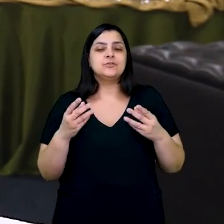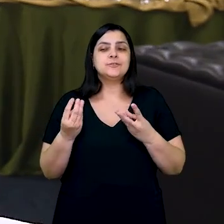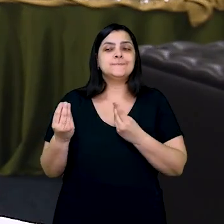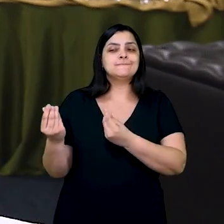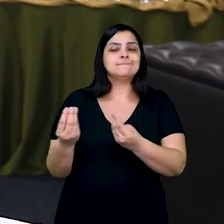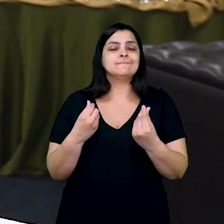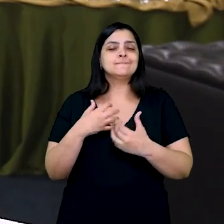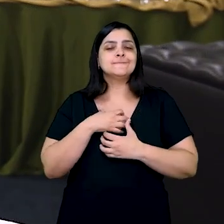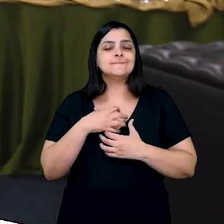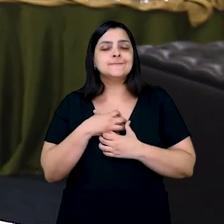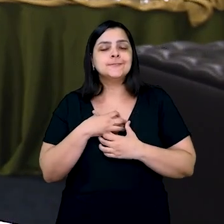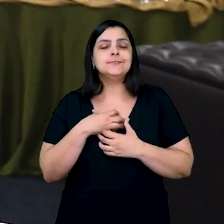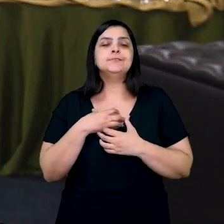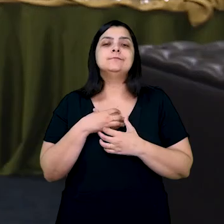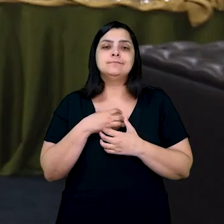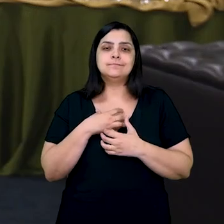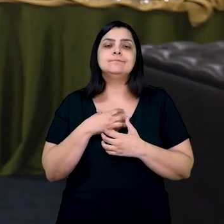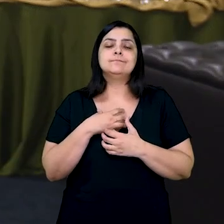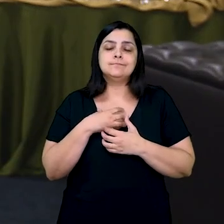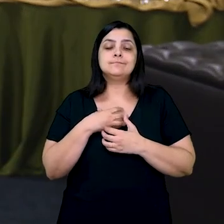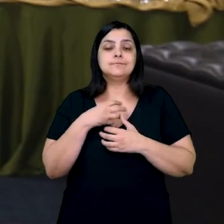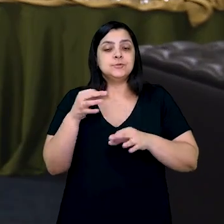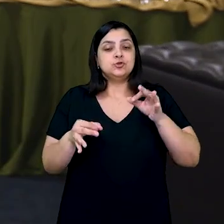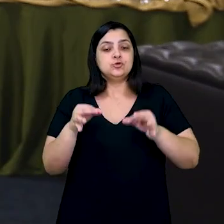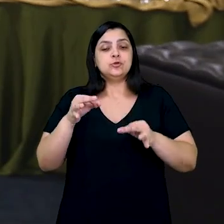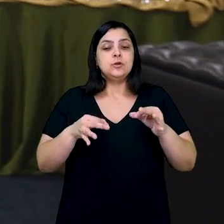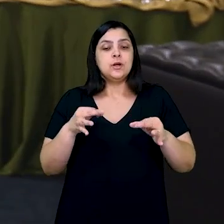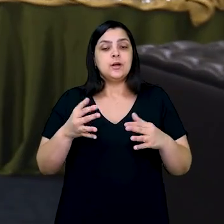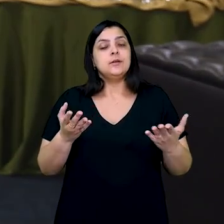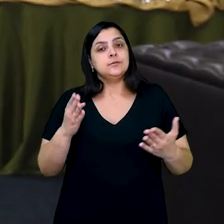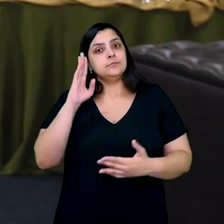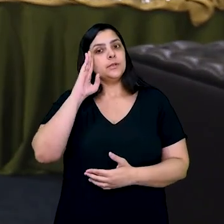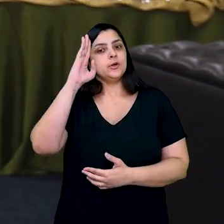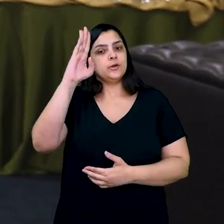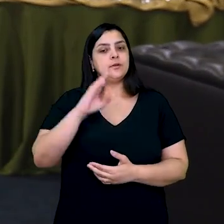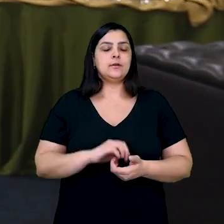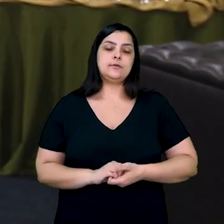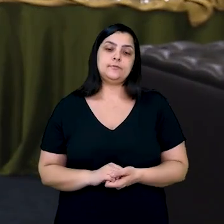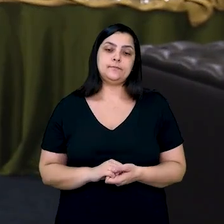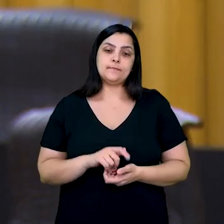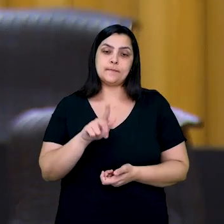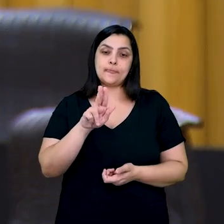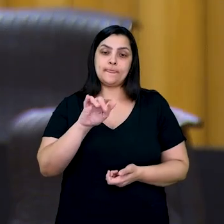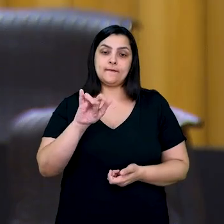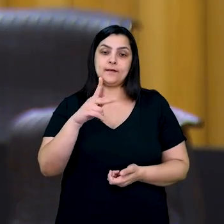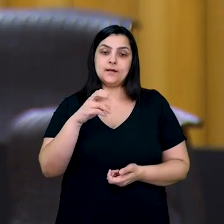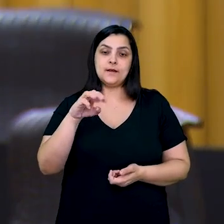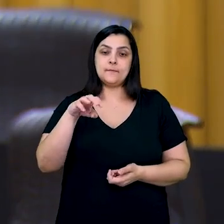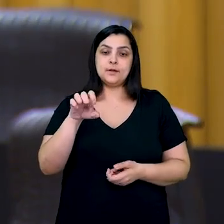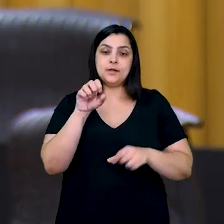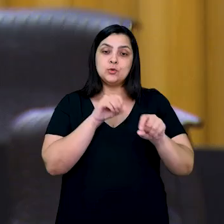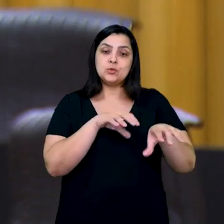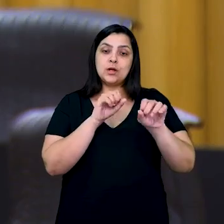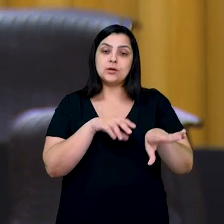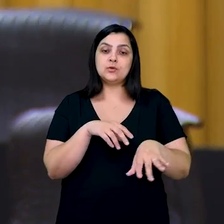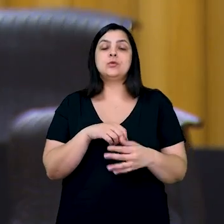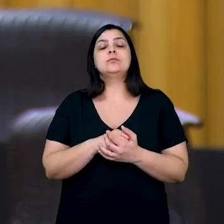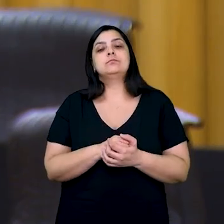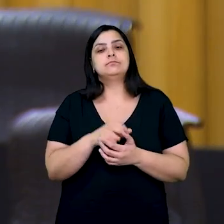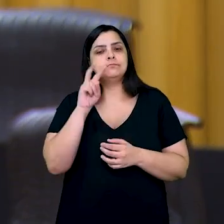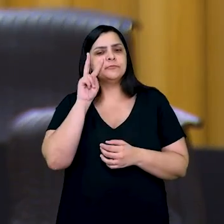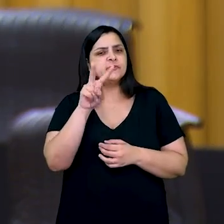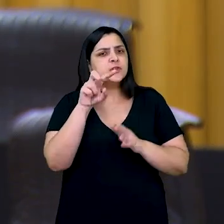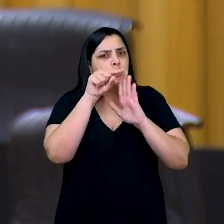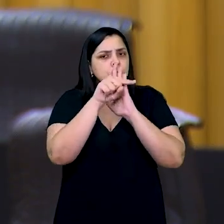uma maior sensibilidade e, obviamente, que elas sejam julgadas de forma prioritária. Guilherme Licham é educador